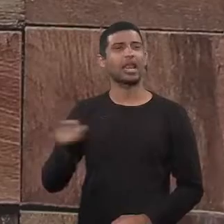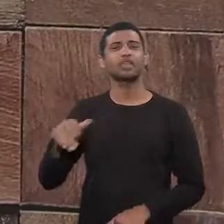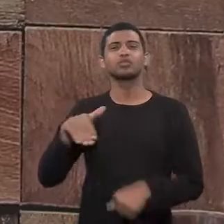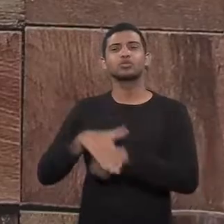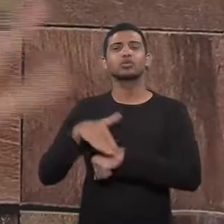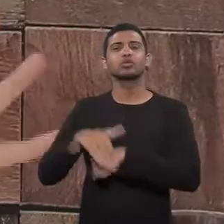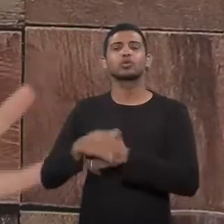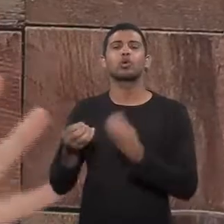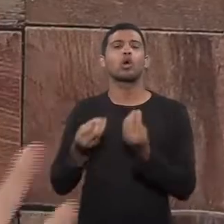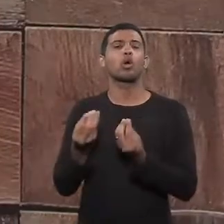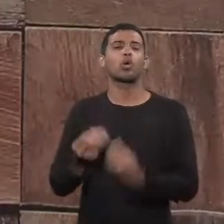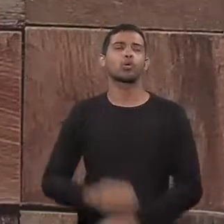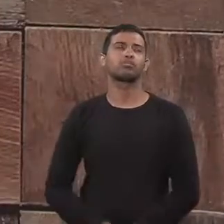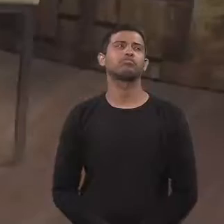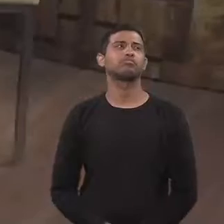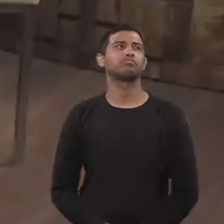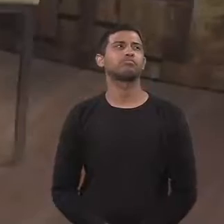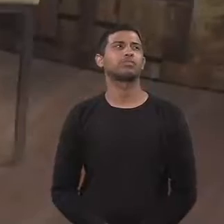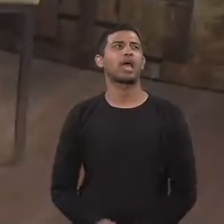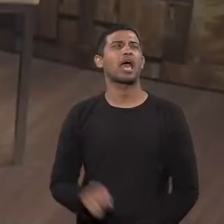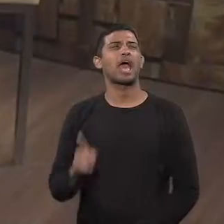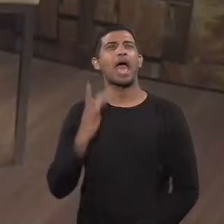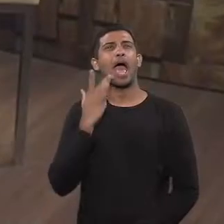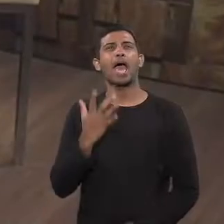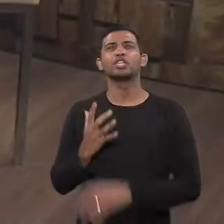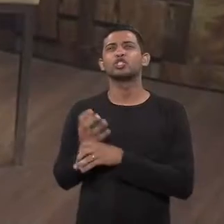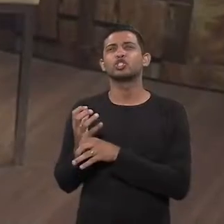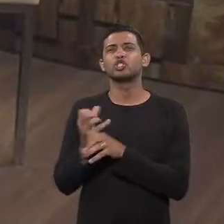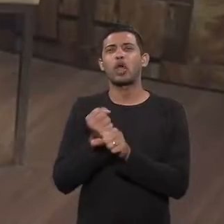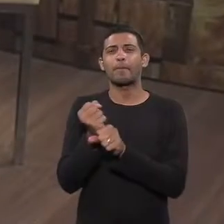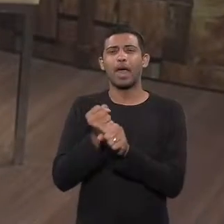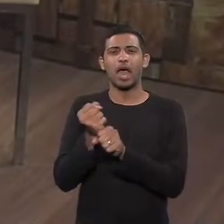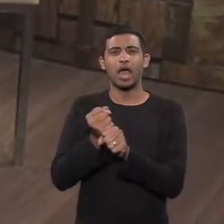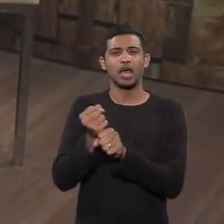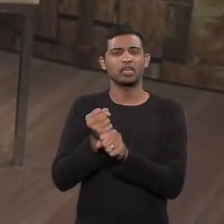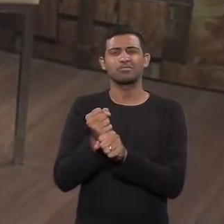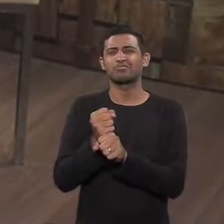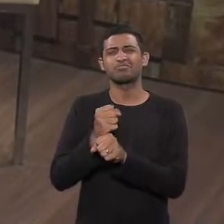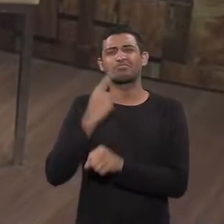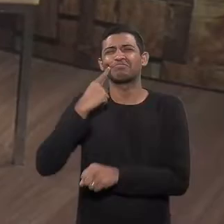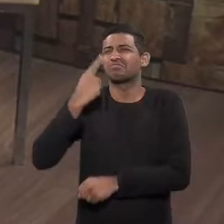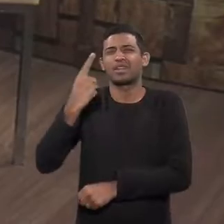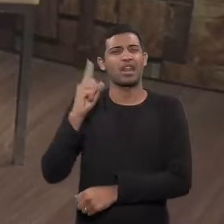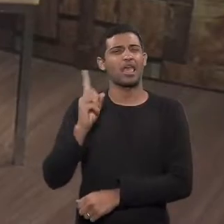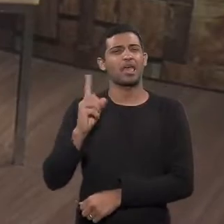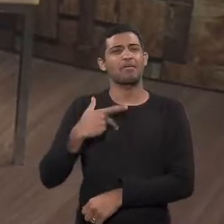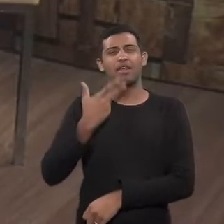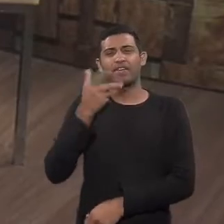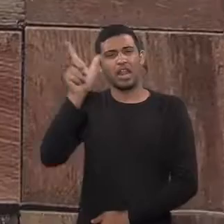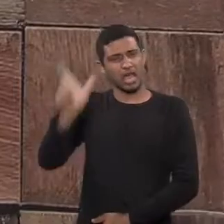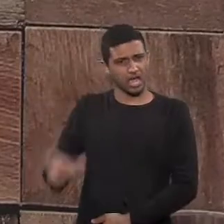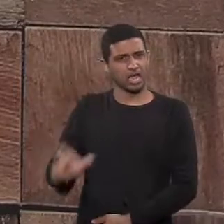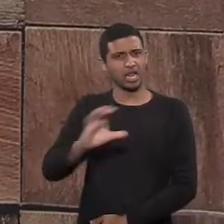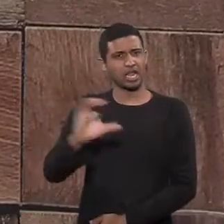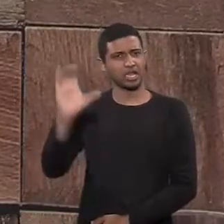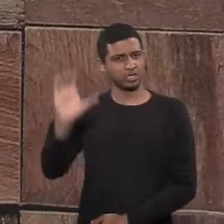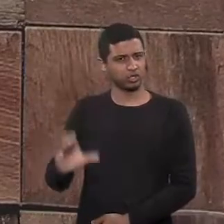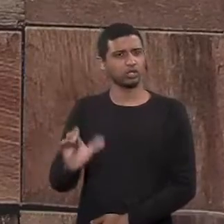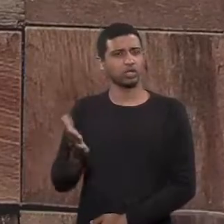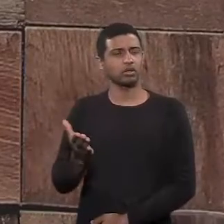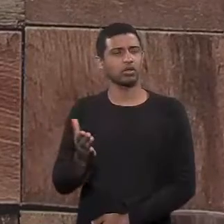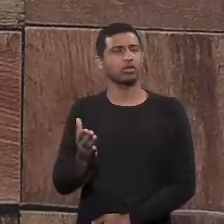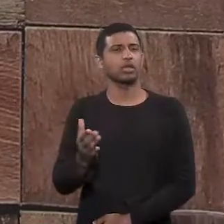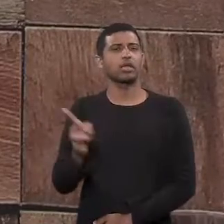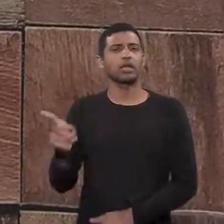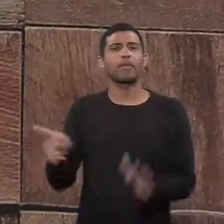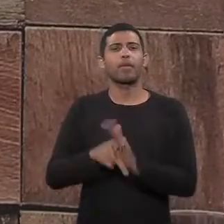aí naquela noite comemorava-se não sei quantos anos do cantor cristão e do novinário